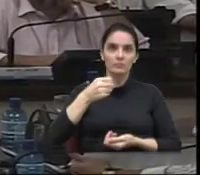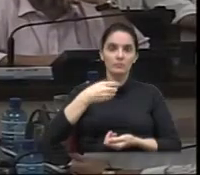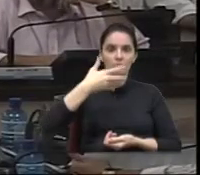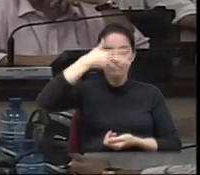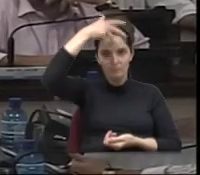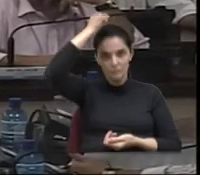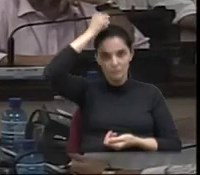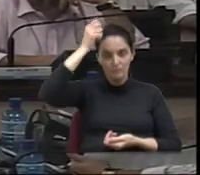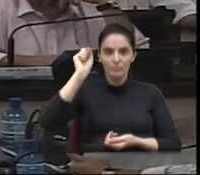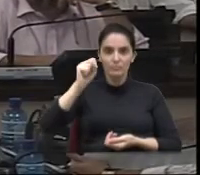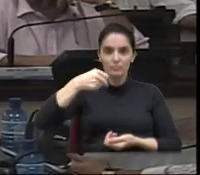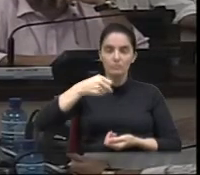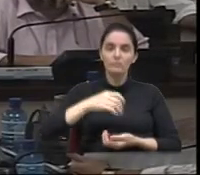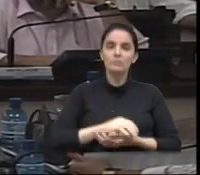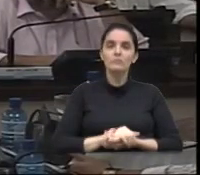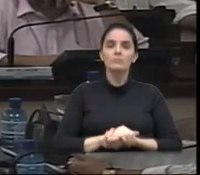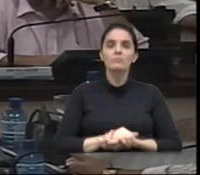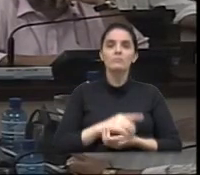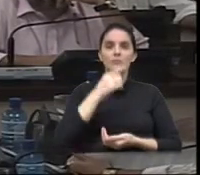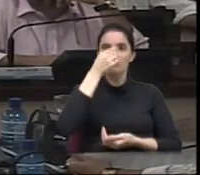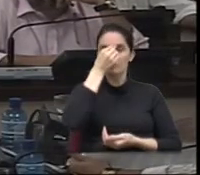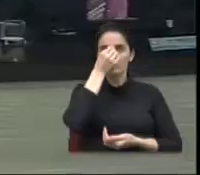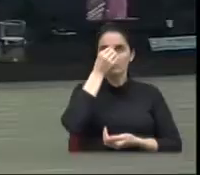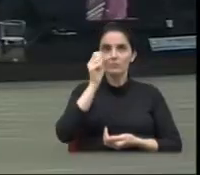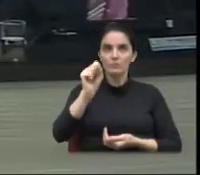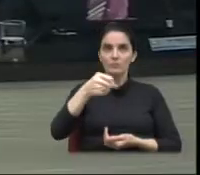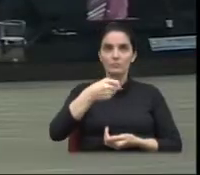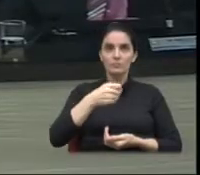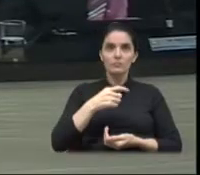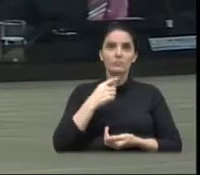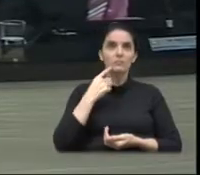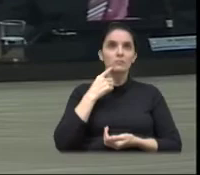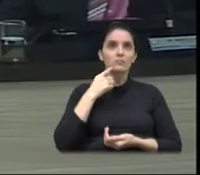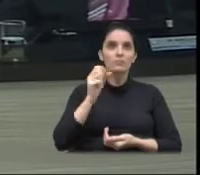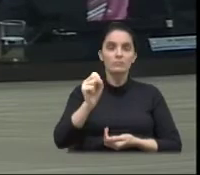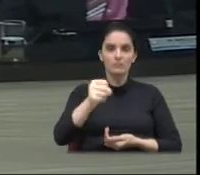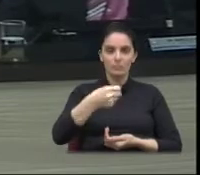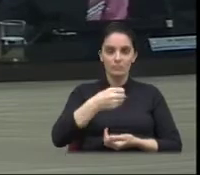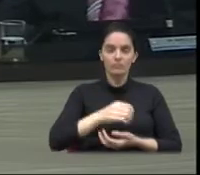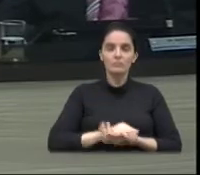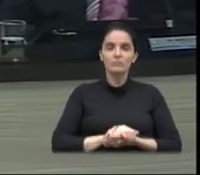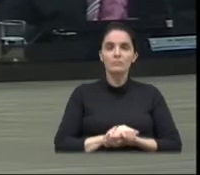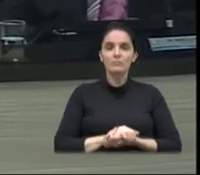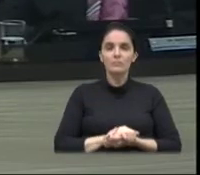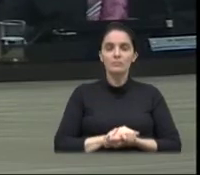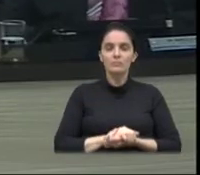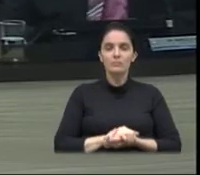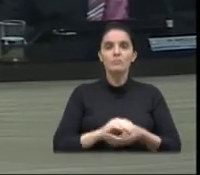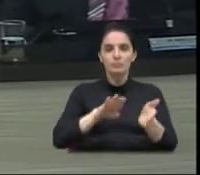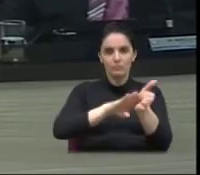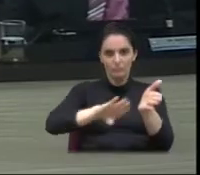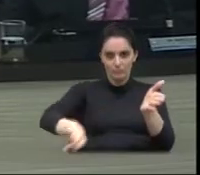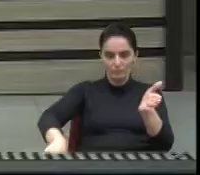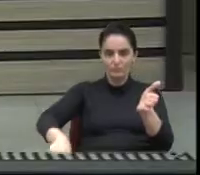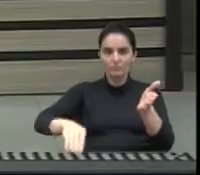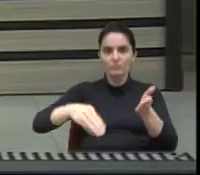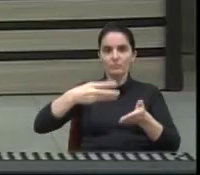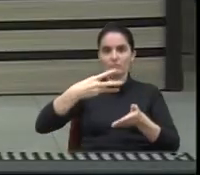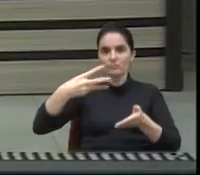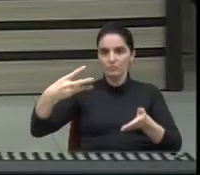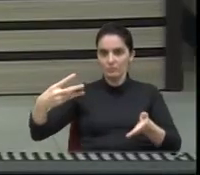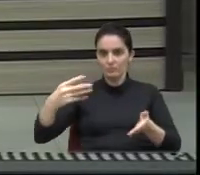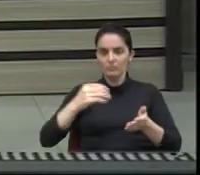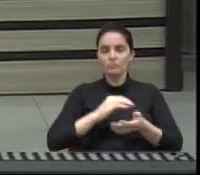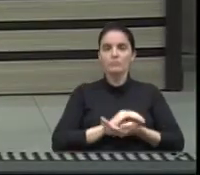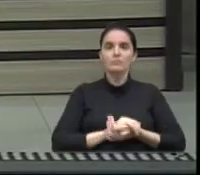Franco. Sim. Jorge Freitas. Sim. Cleiton Silva. Sim, presidente. Está retirada a moção número 33.